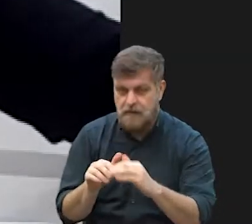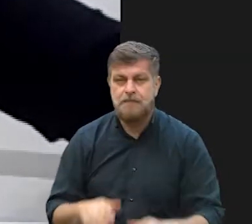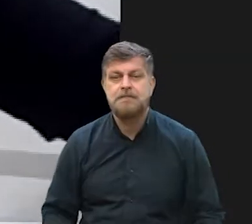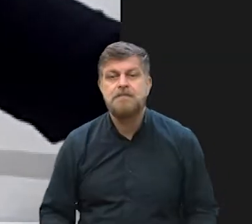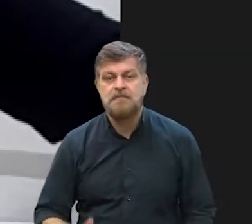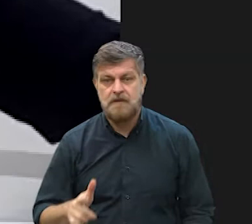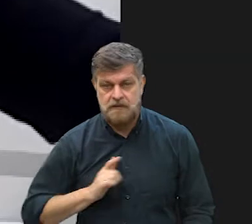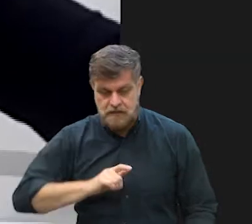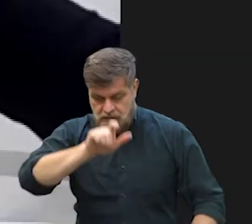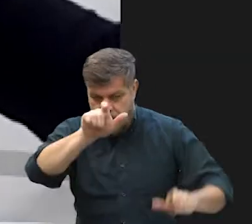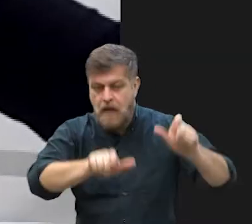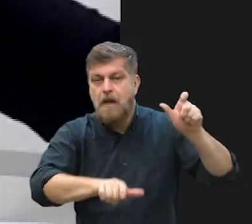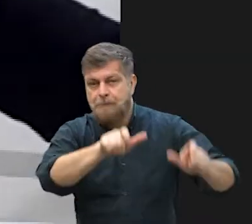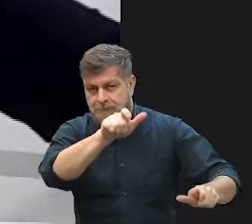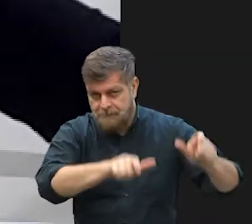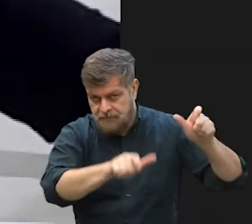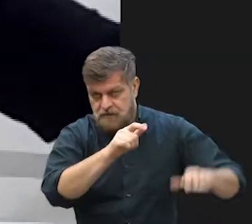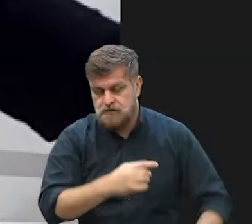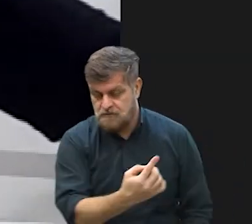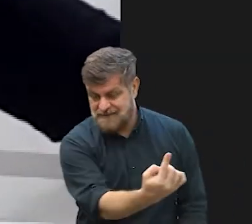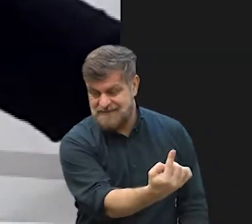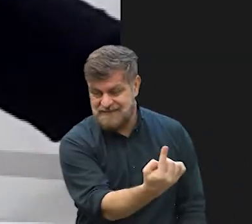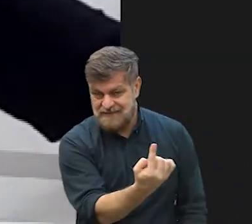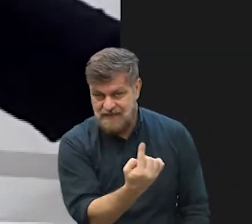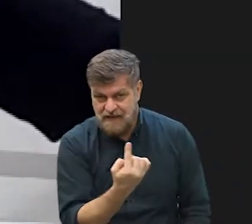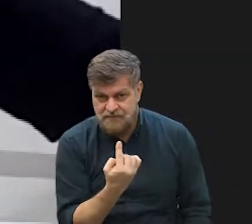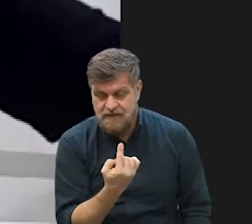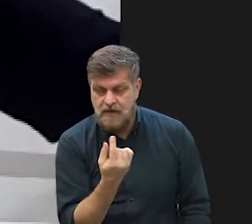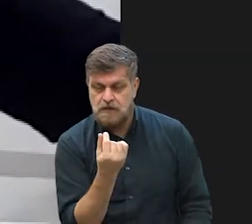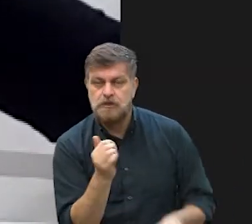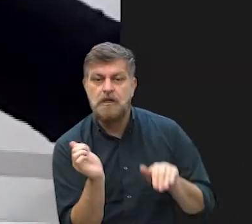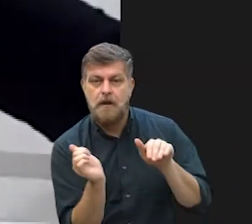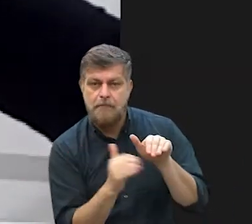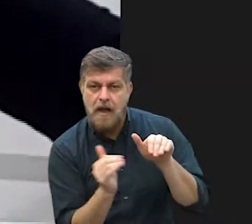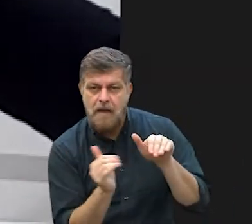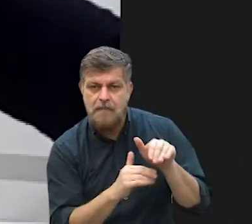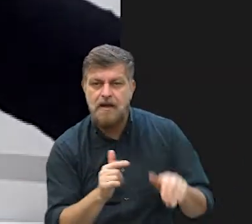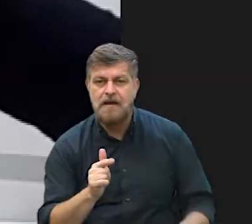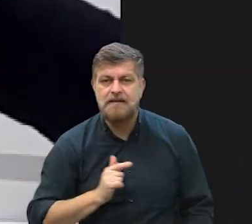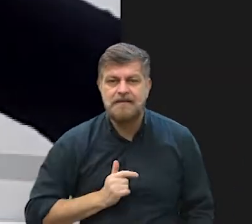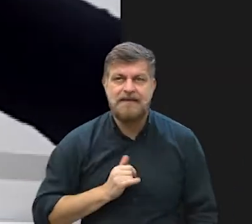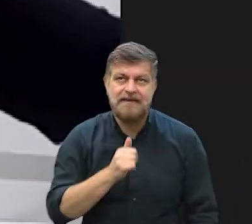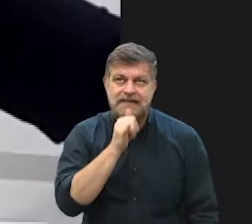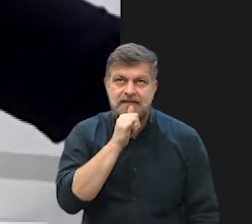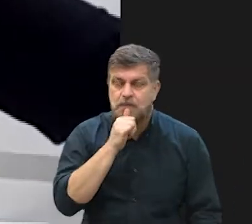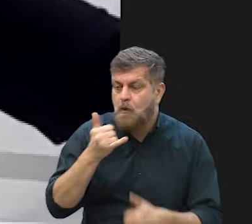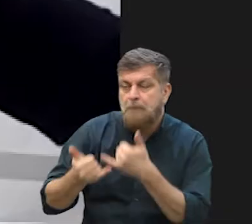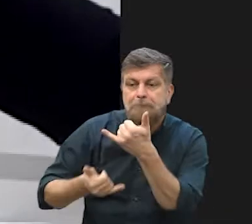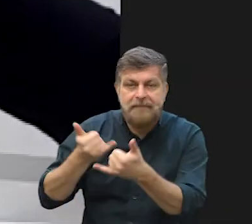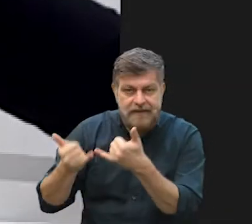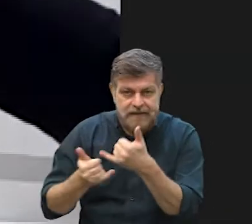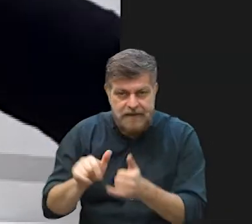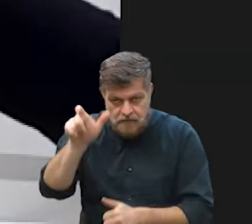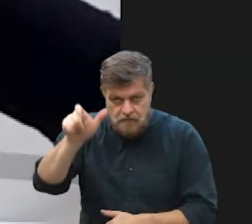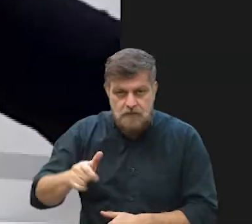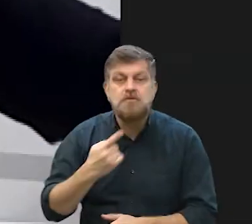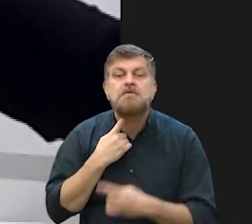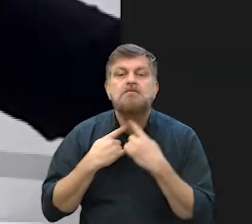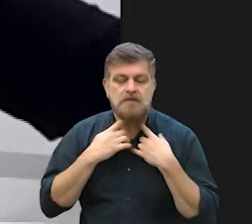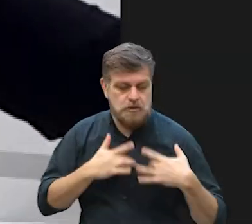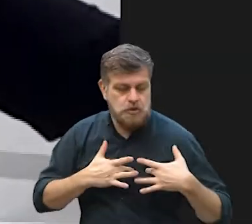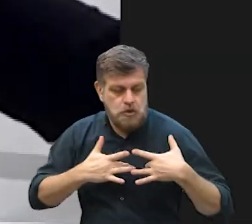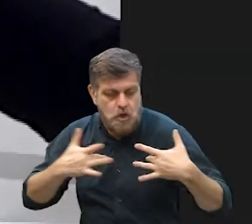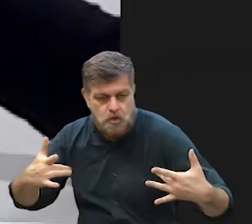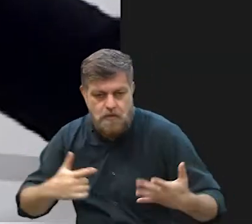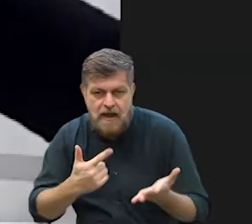bastante pessoas físicas mesmo, que vêm ajudar. Eu tenho algumas doações de brinquedos, eu tenho algumas doações de livros, eu